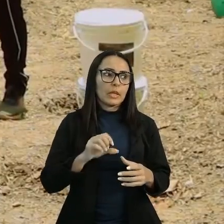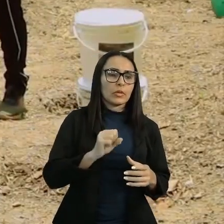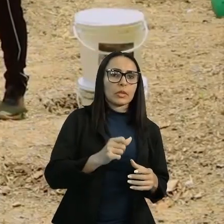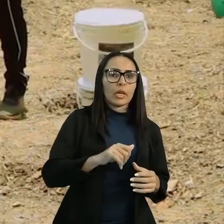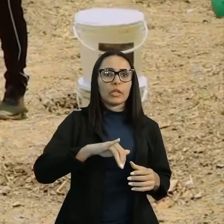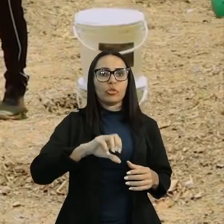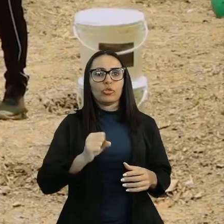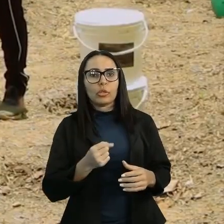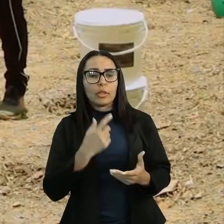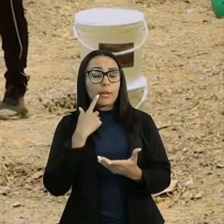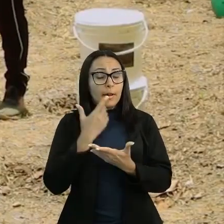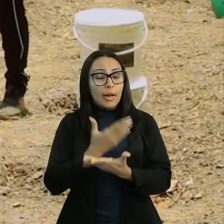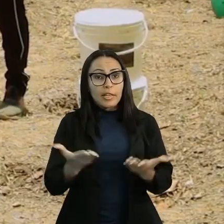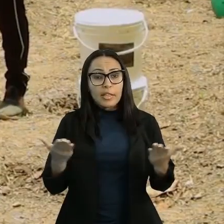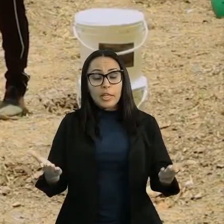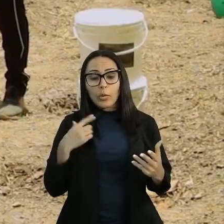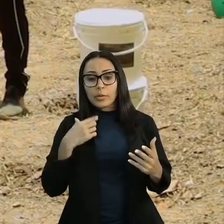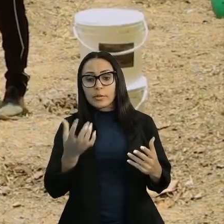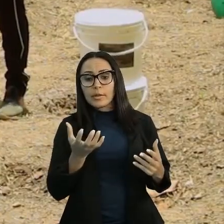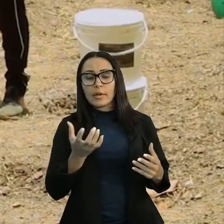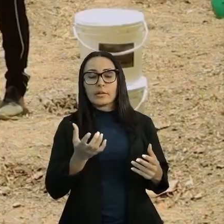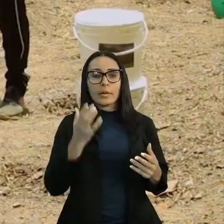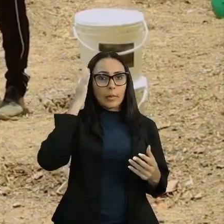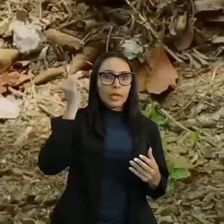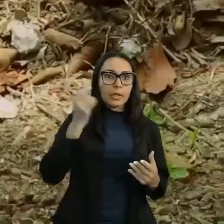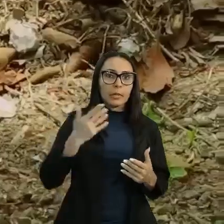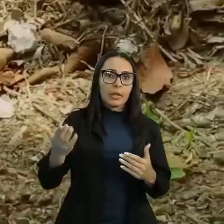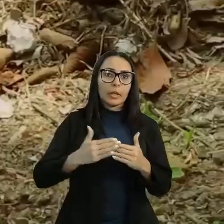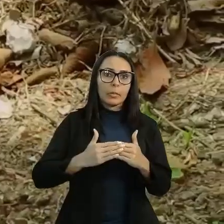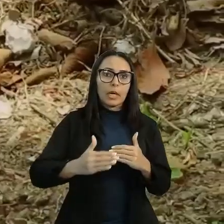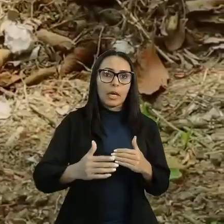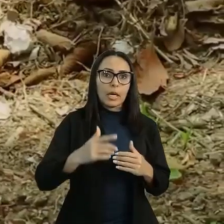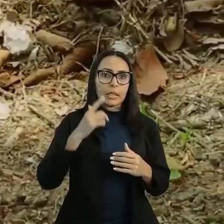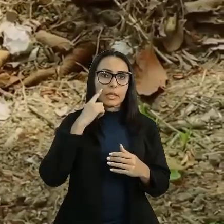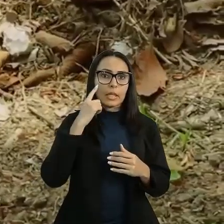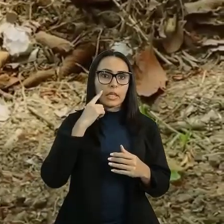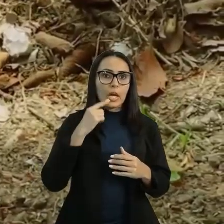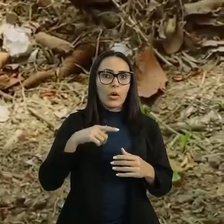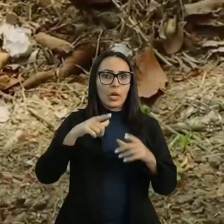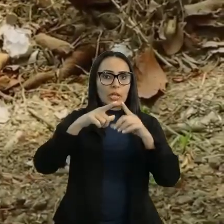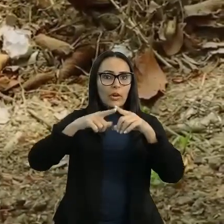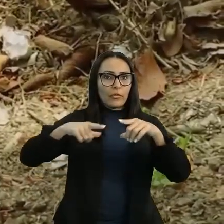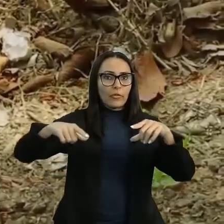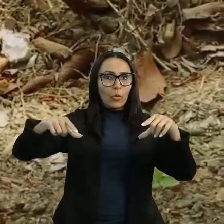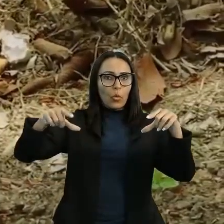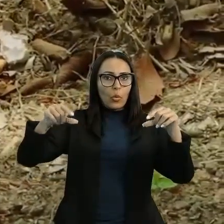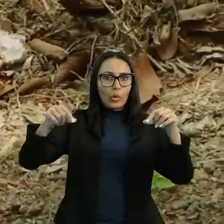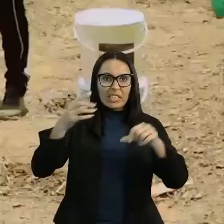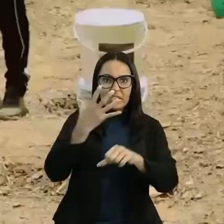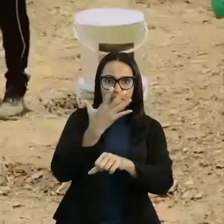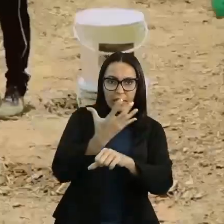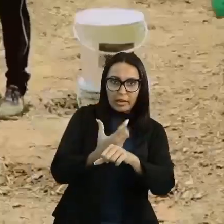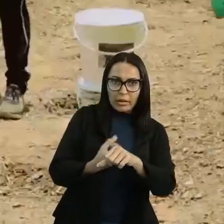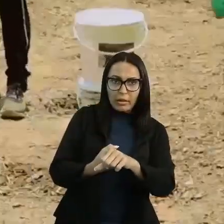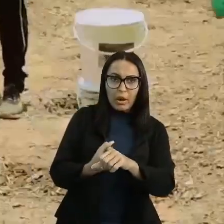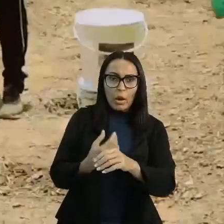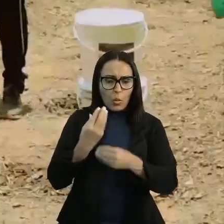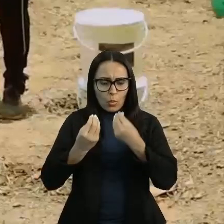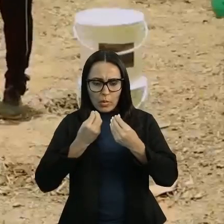para potencializar as plantas, reforçamos a terra, o nosso solo, com o esterco de vaca, que também é riquíssimo para produzir